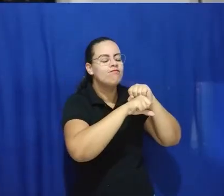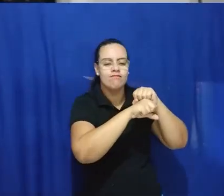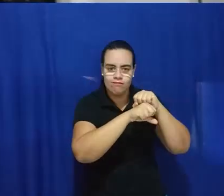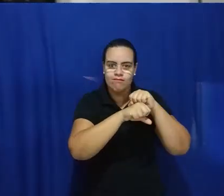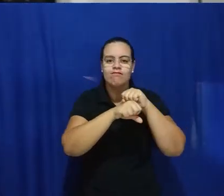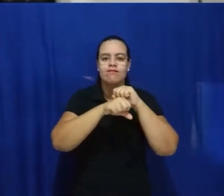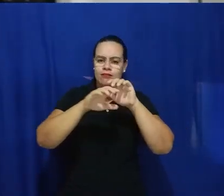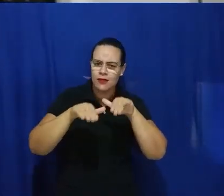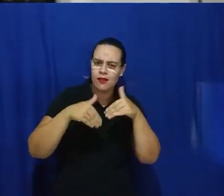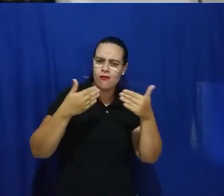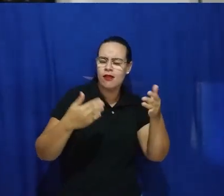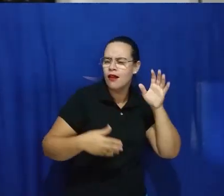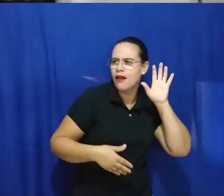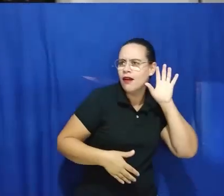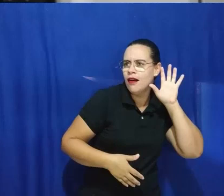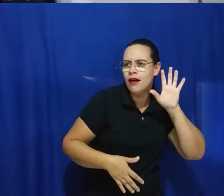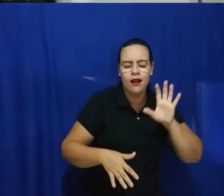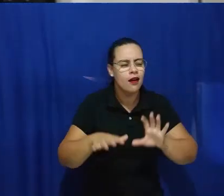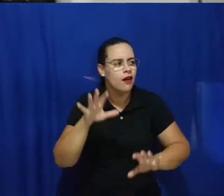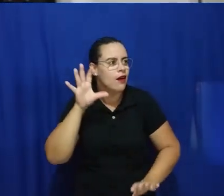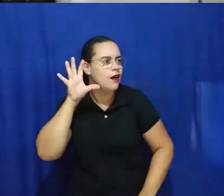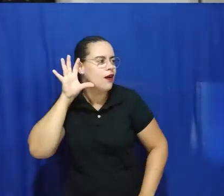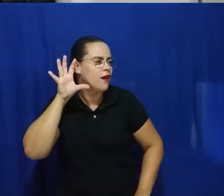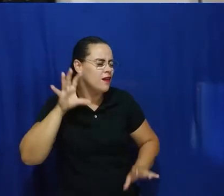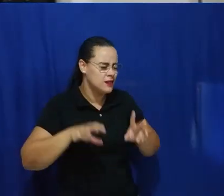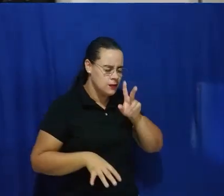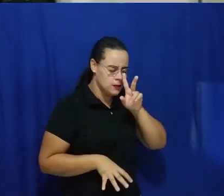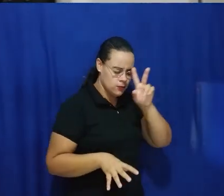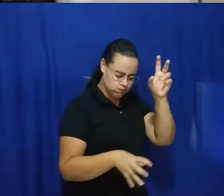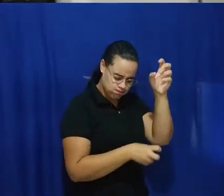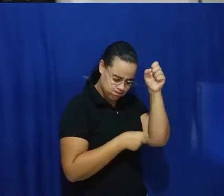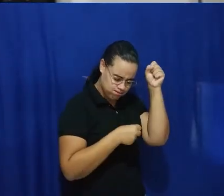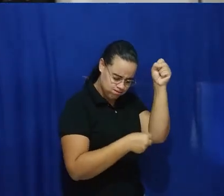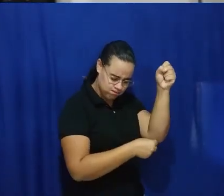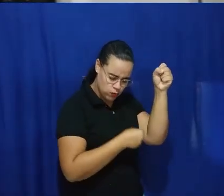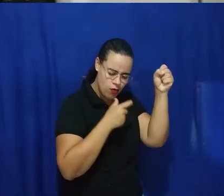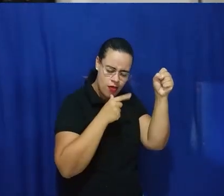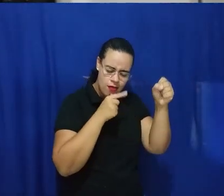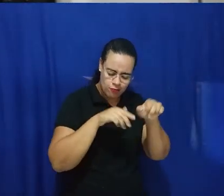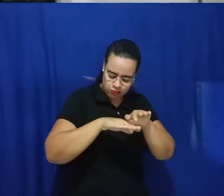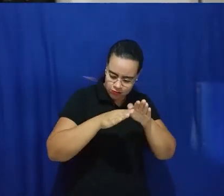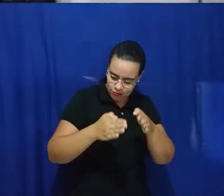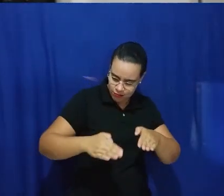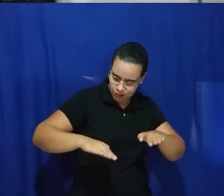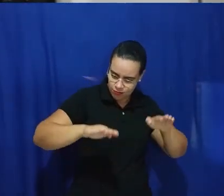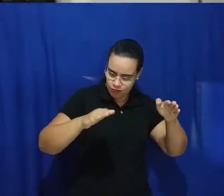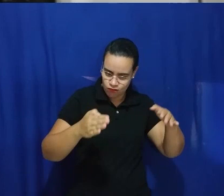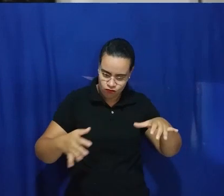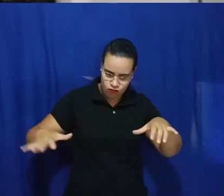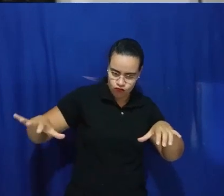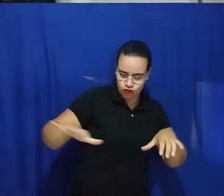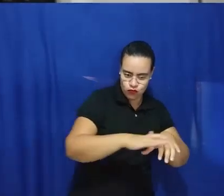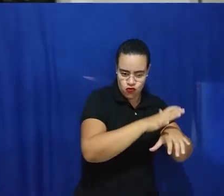do mundo, pra noite chegar. É quando se ouve mais forte o